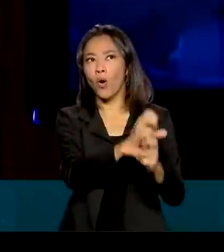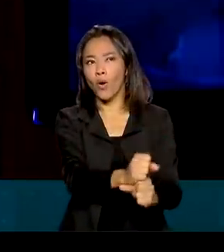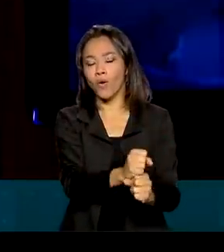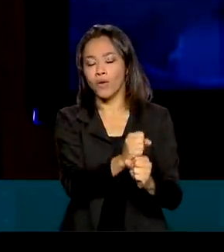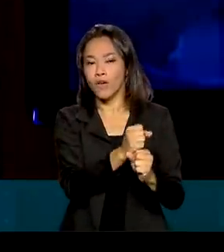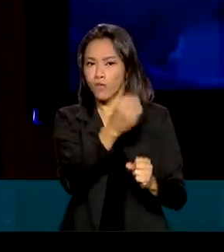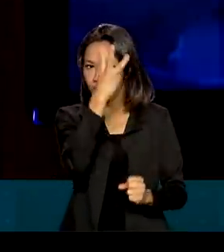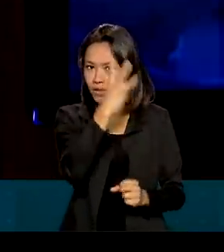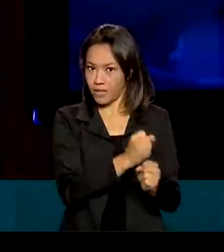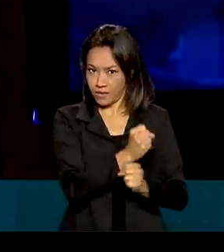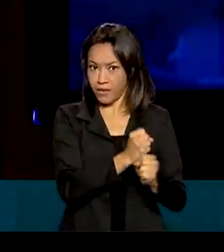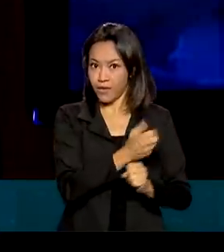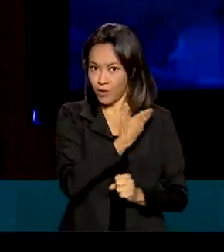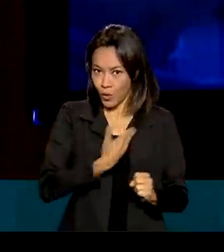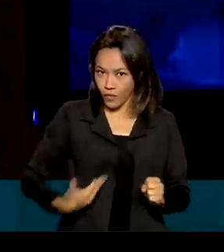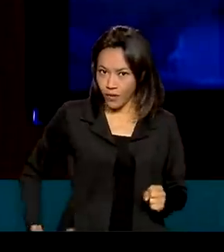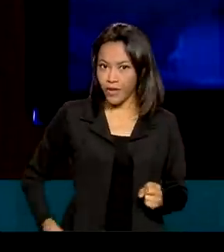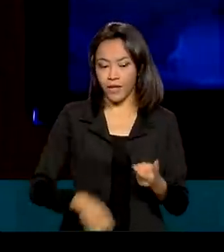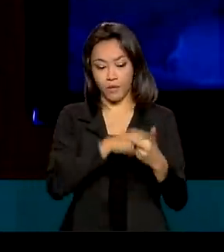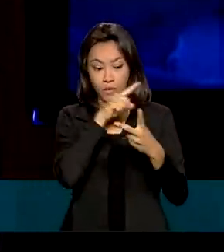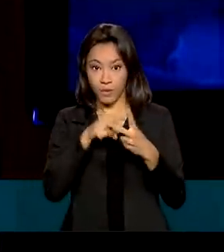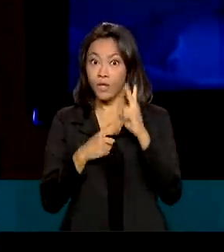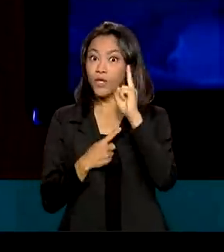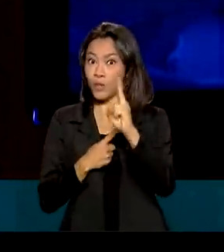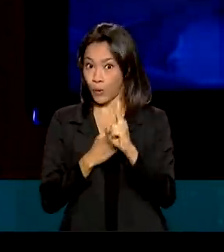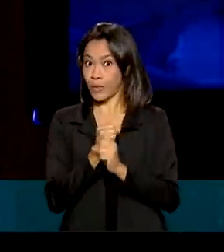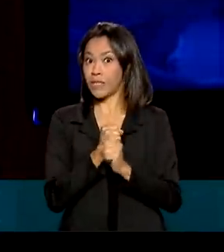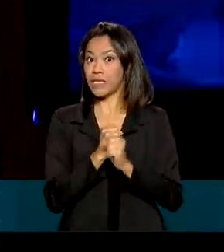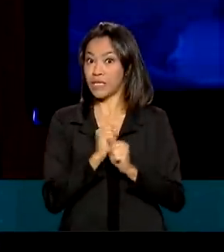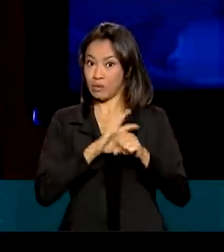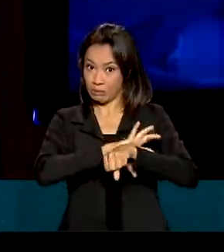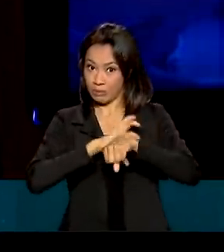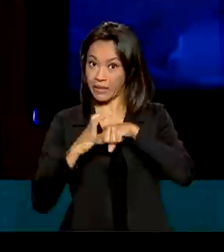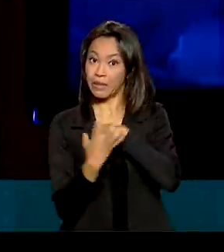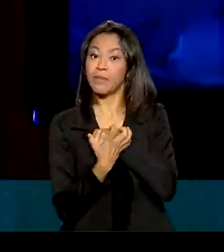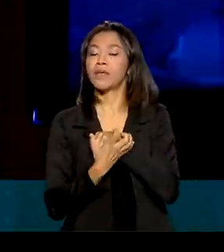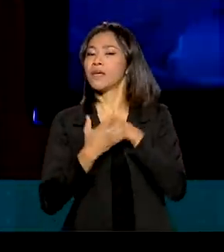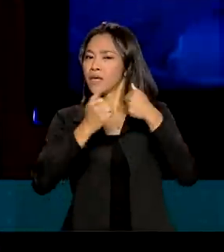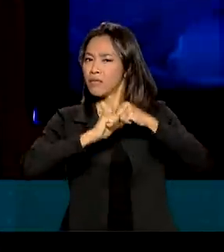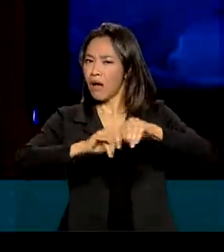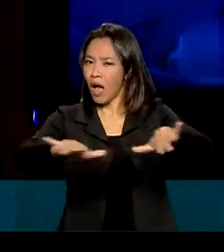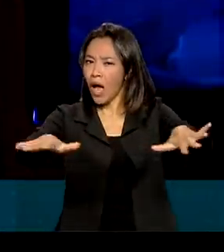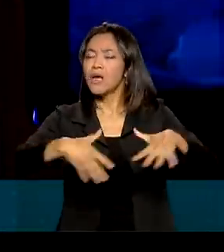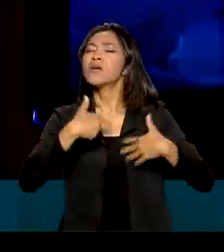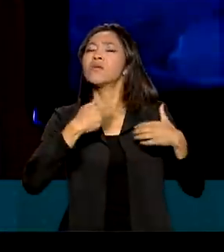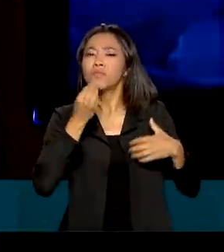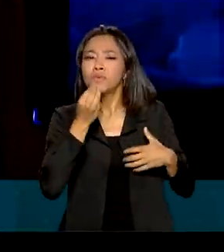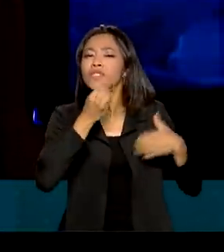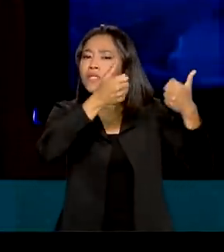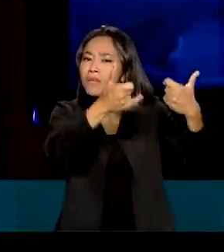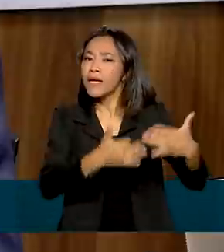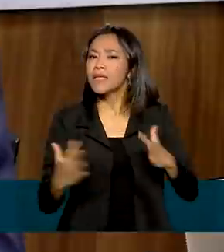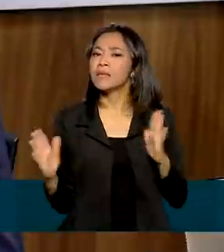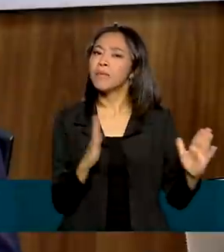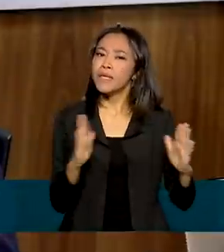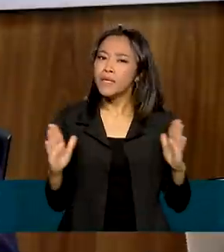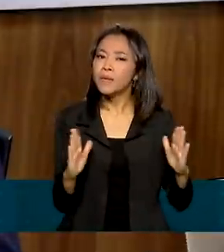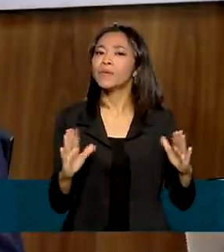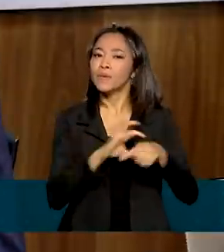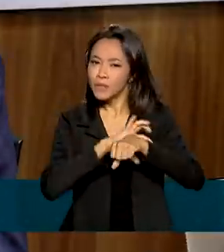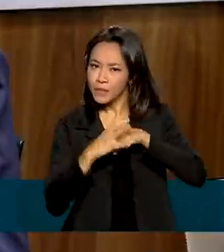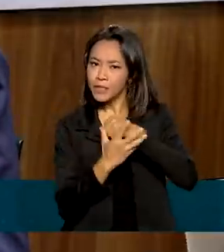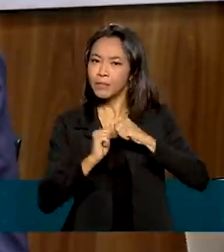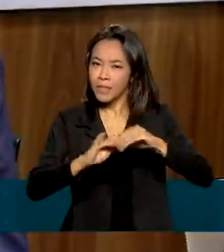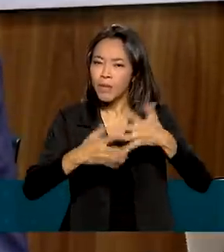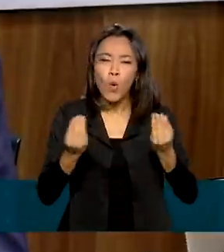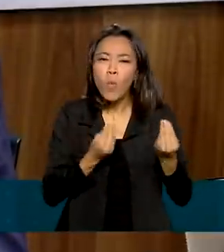abriu a voz falando que foram três anos o governo dois dele de pandemia só gostaria de destacar as ações do governo durante esse período da pandemia para poder